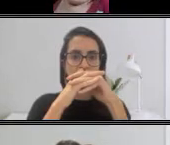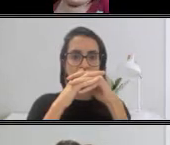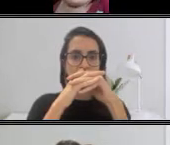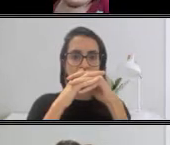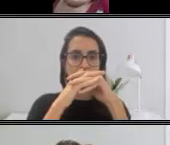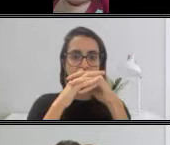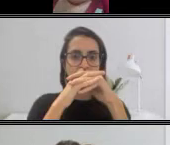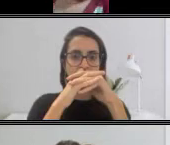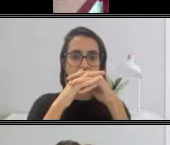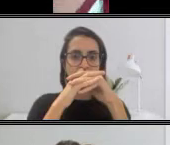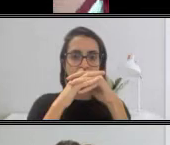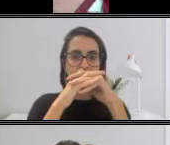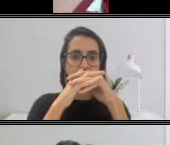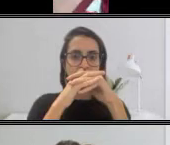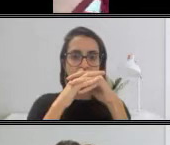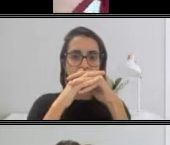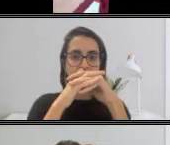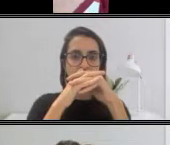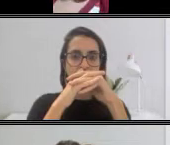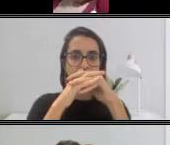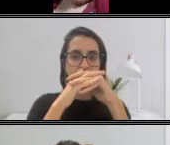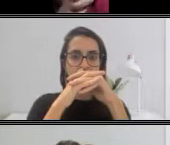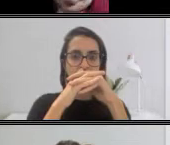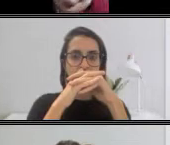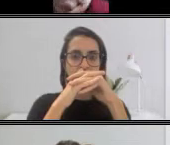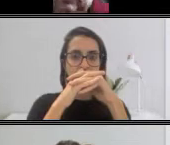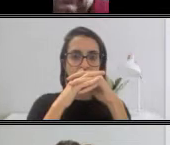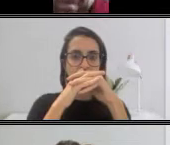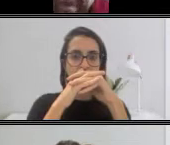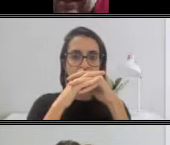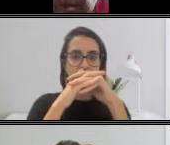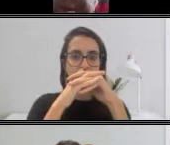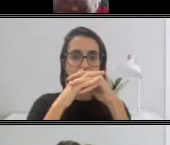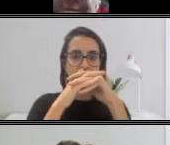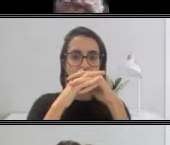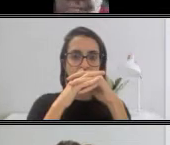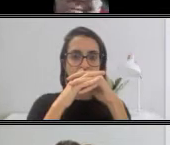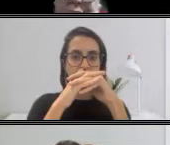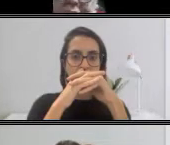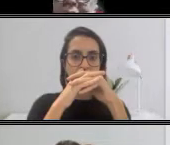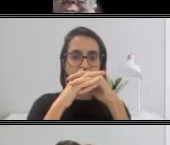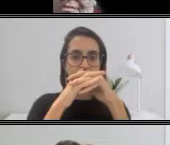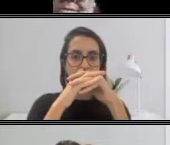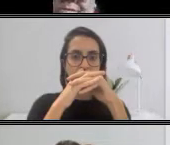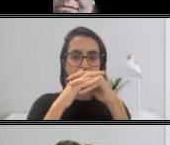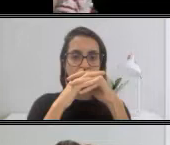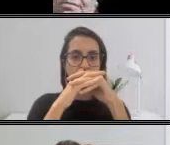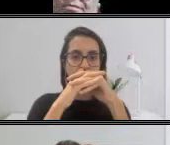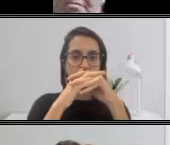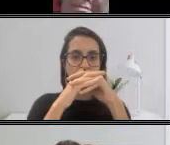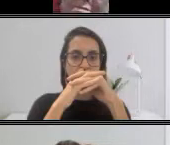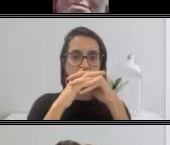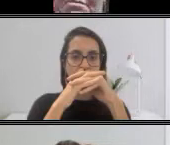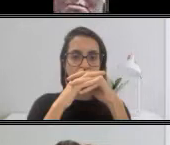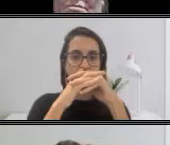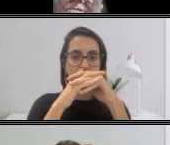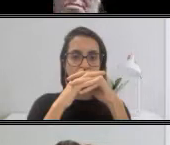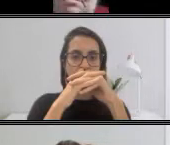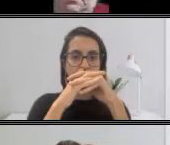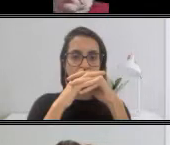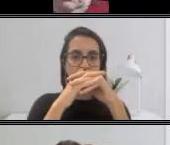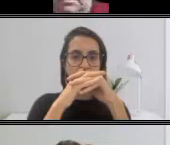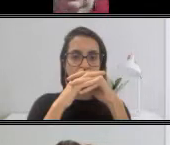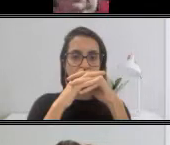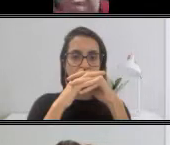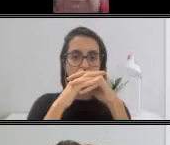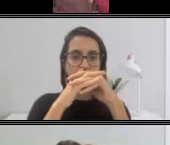A gente viu duas ferramentas empilhadeiras aí importantes, né, para a gente construir